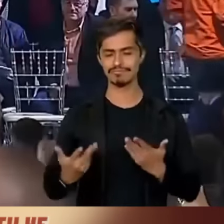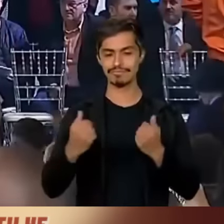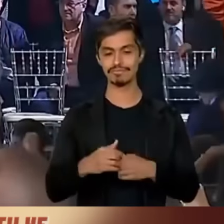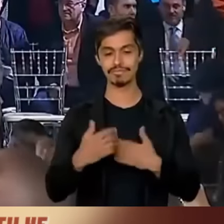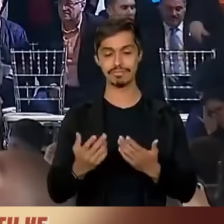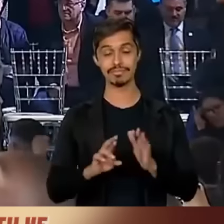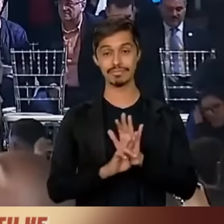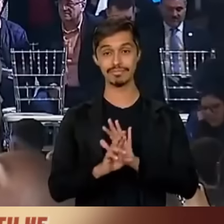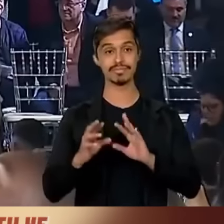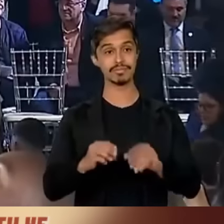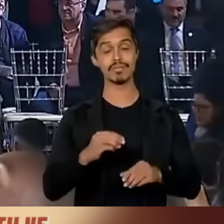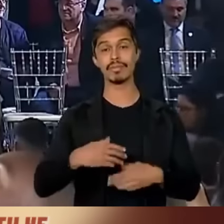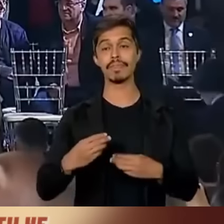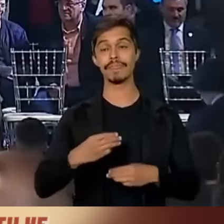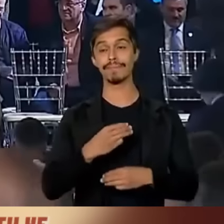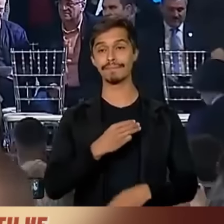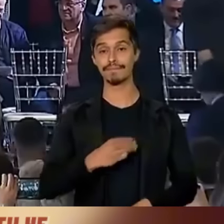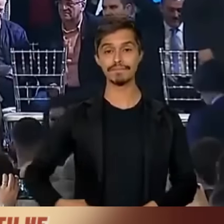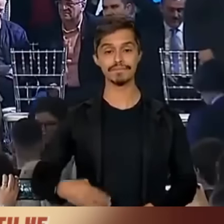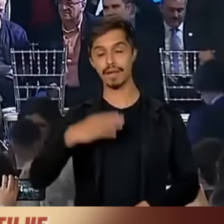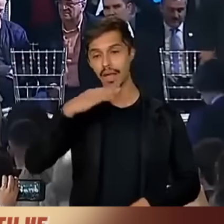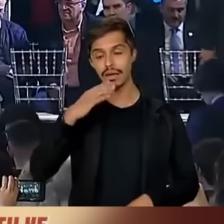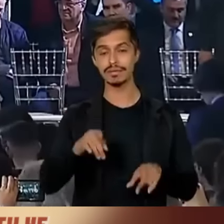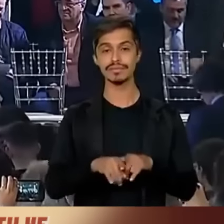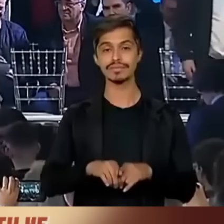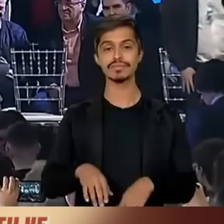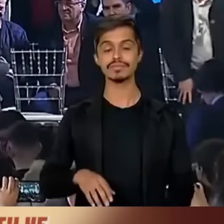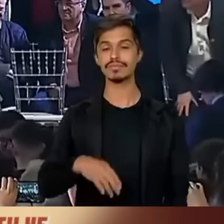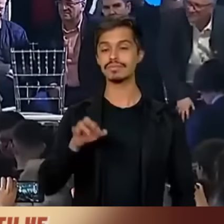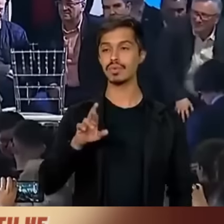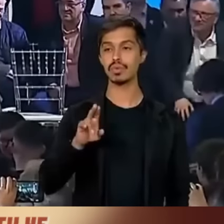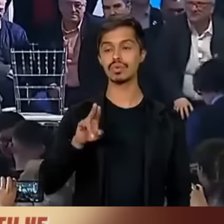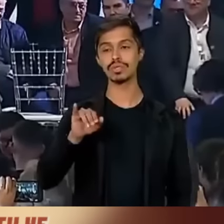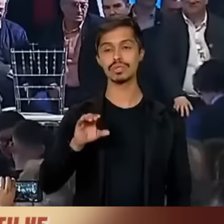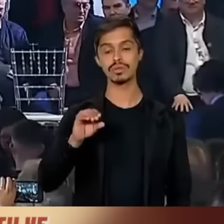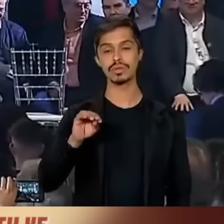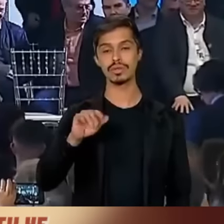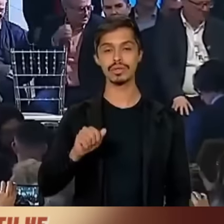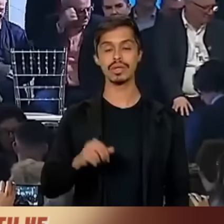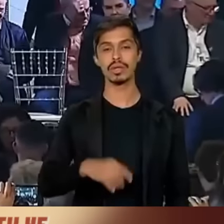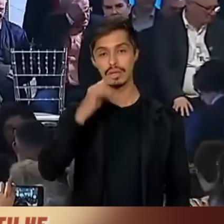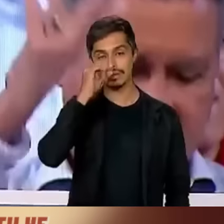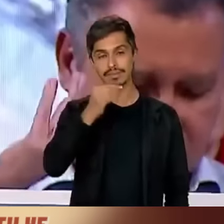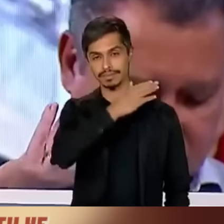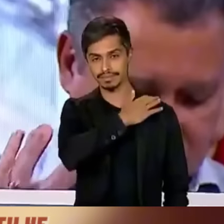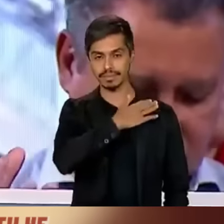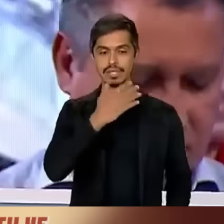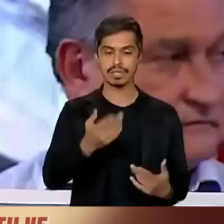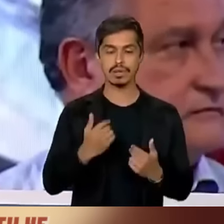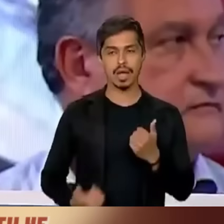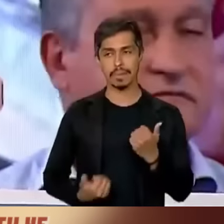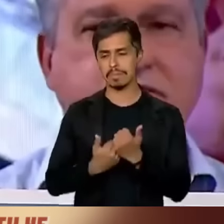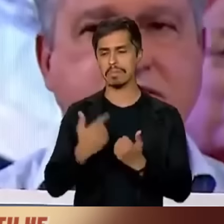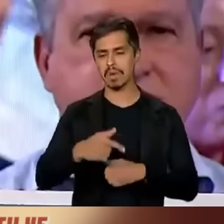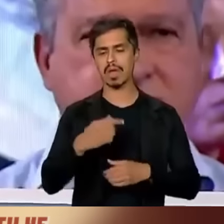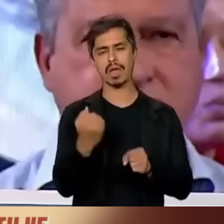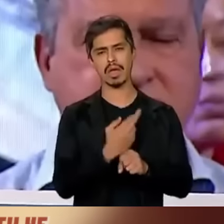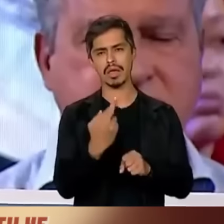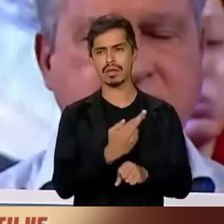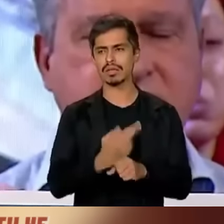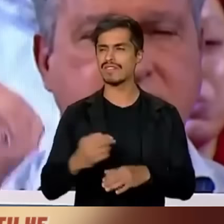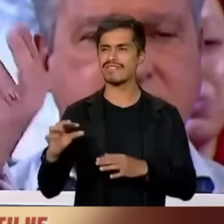nome dos ministros Paulo Pimenta e Rui Costa, pelo papel de Paulo Pimenta nessa reconstrução, no apoio à reconstrução, que é um trabalho